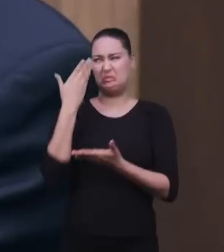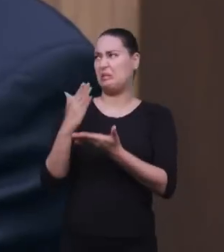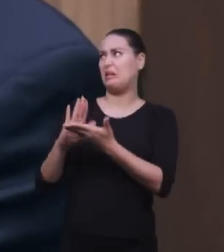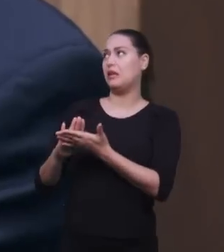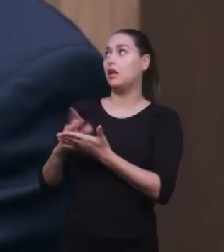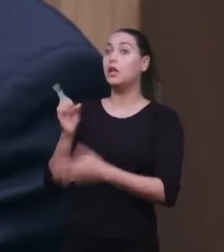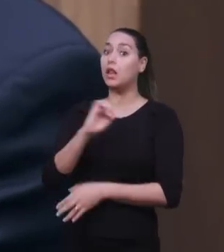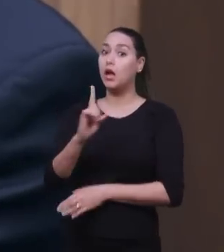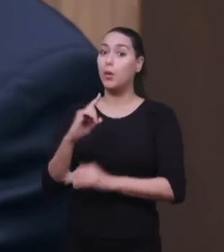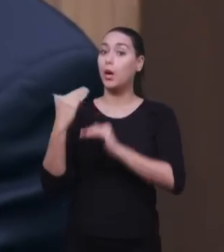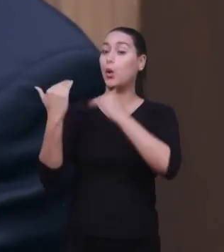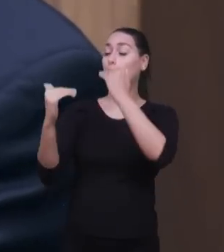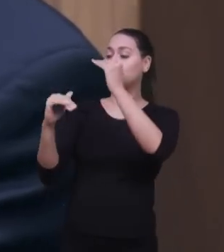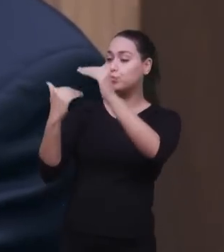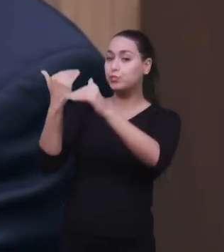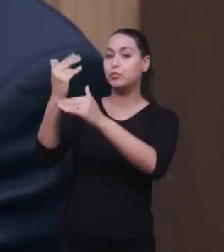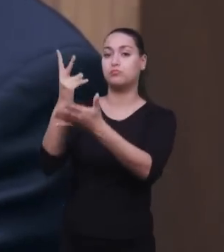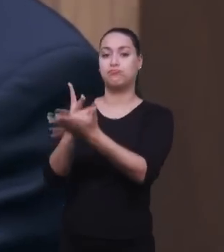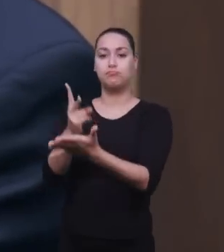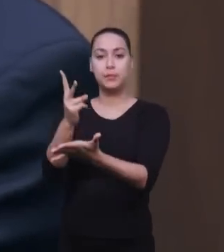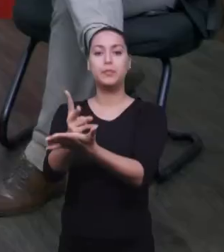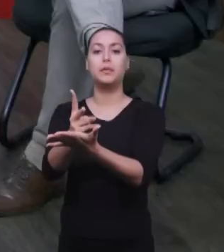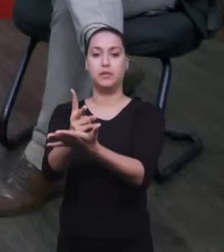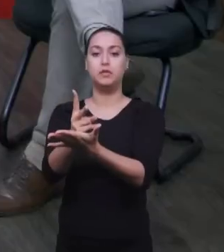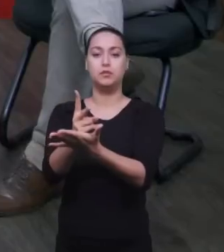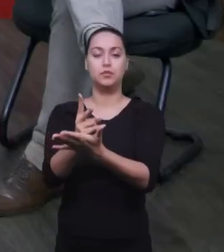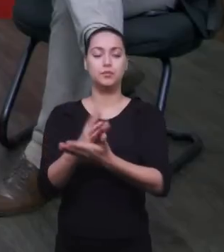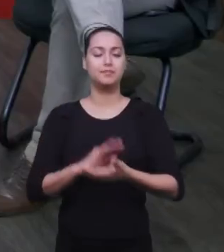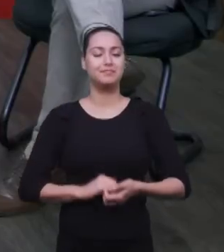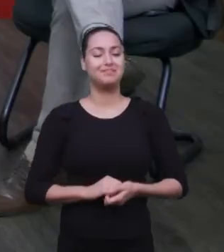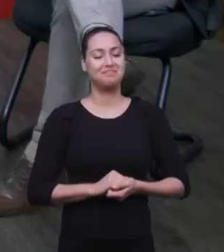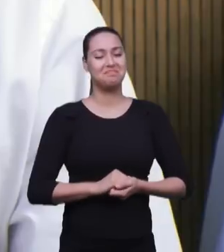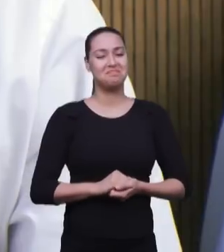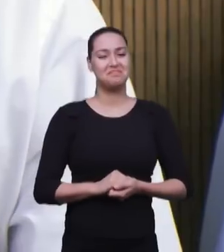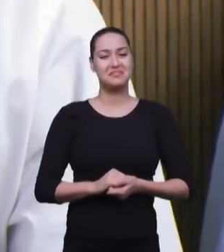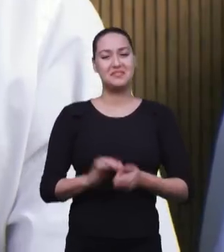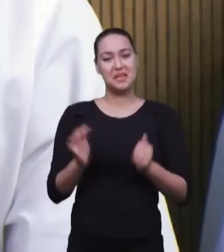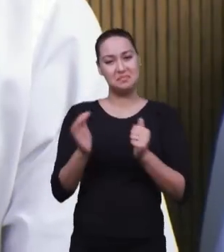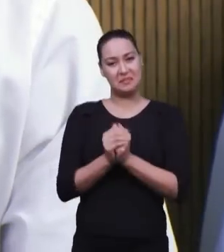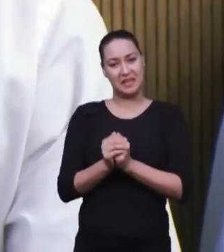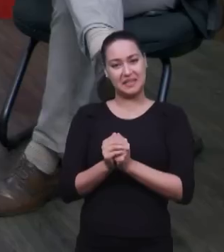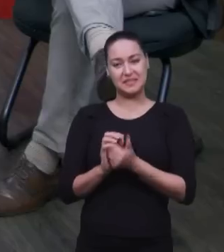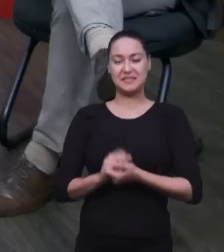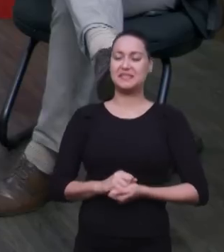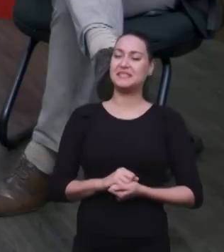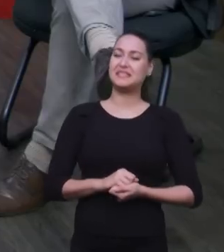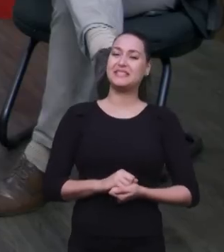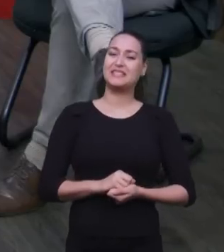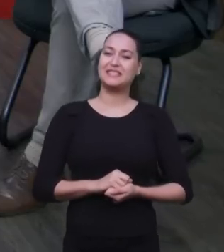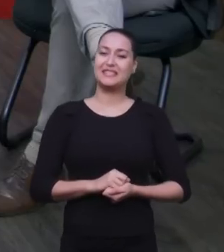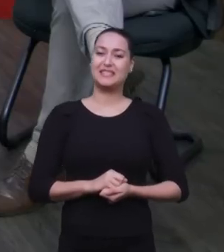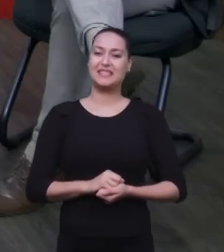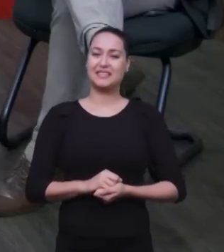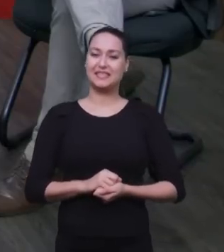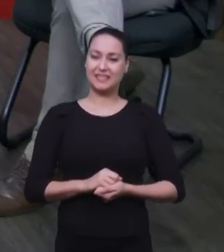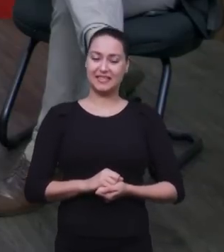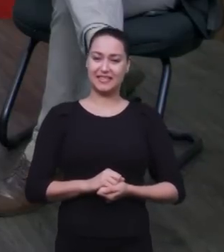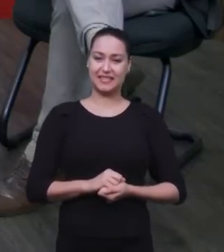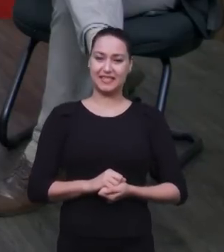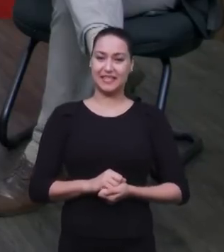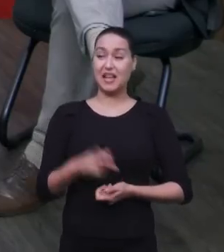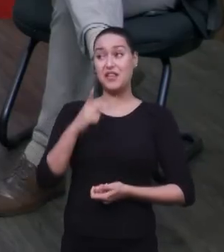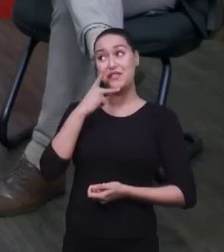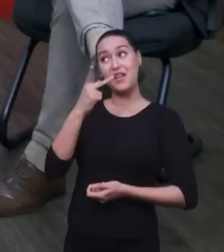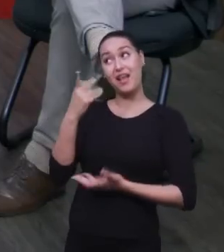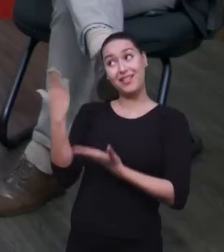é algo constante, é permanente. Glória a Jesus. Maravilha, Muito obrigado. bem. Bom, vamos ouvir o que o jovem